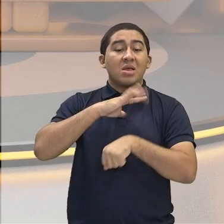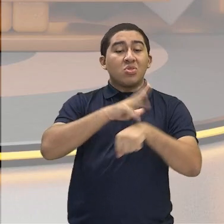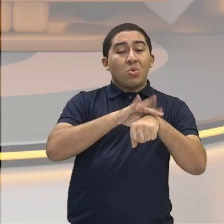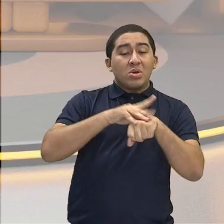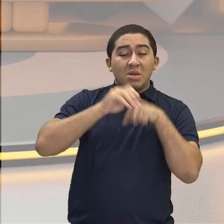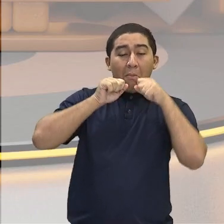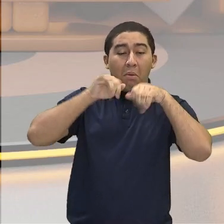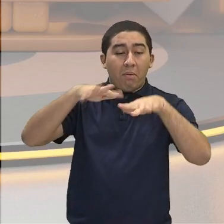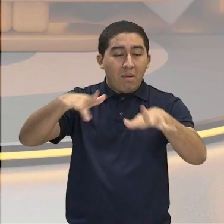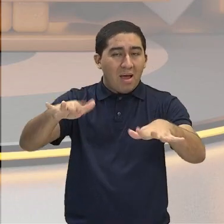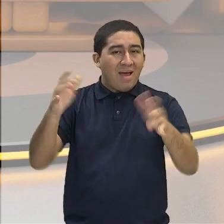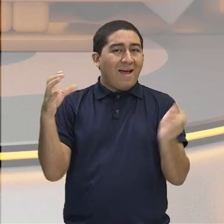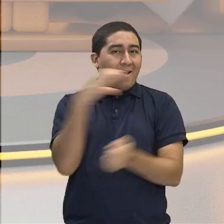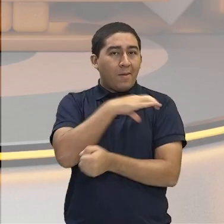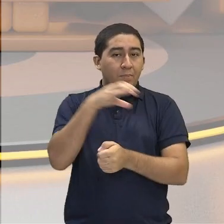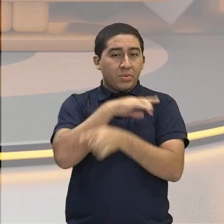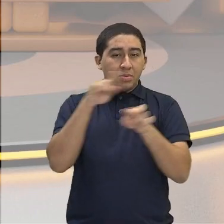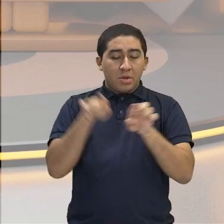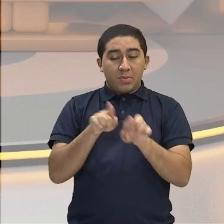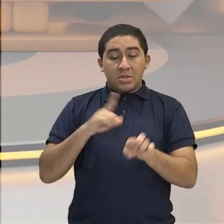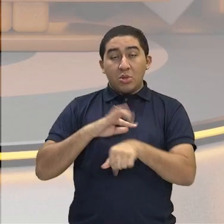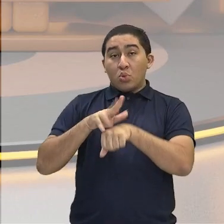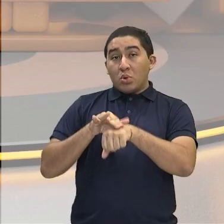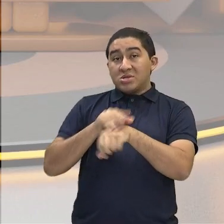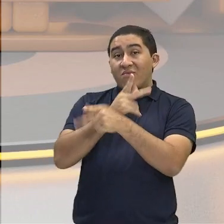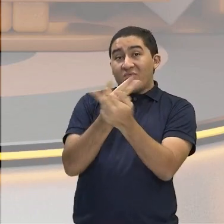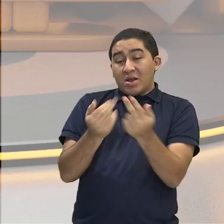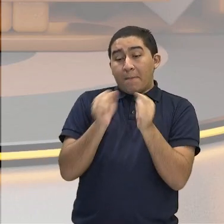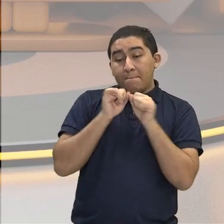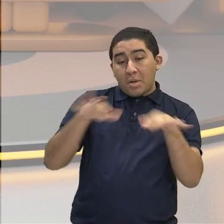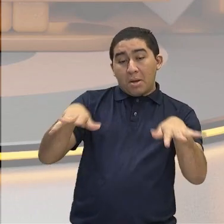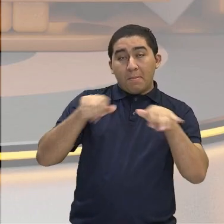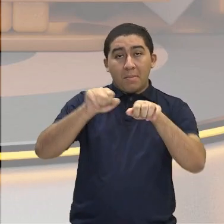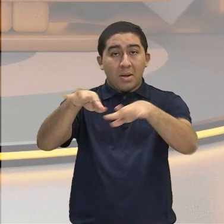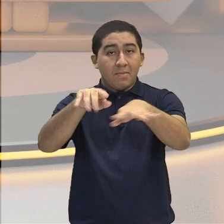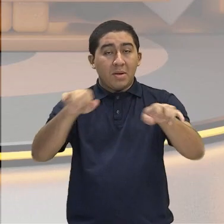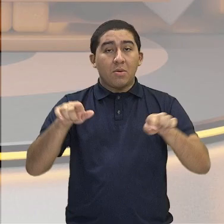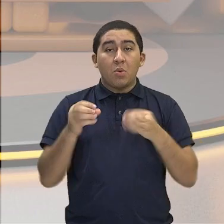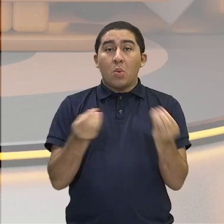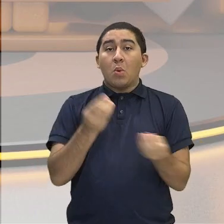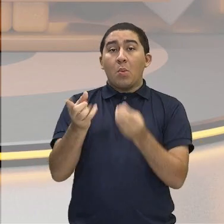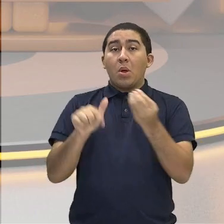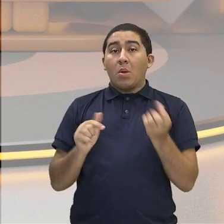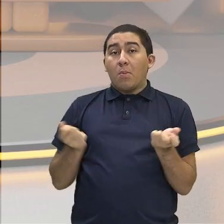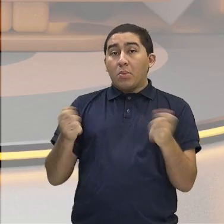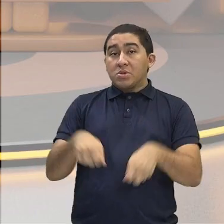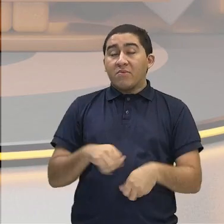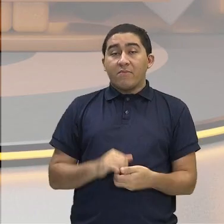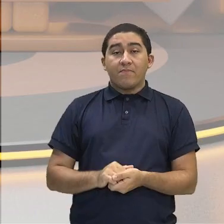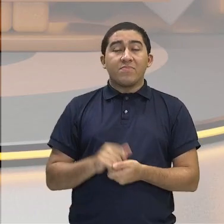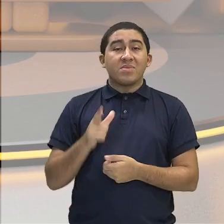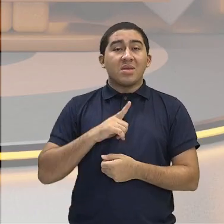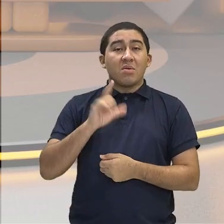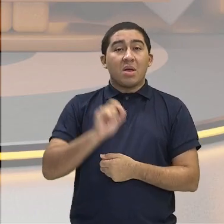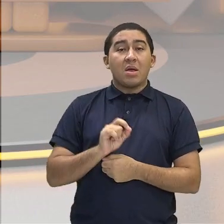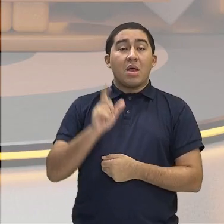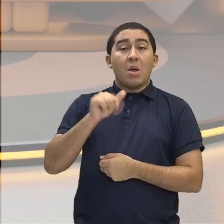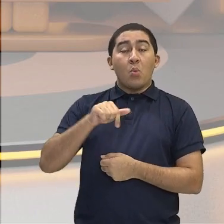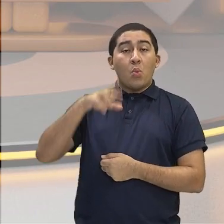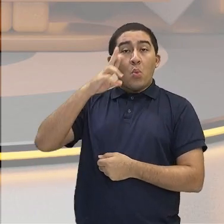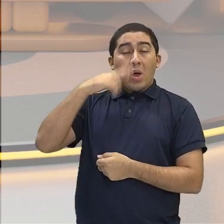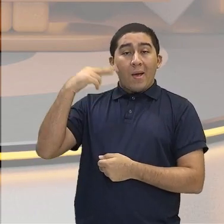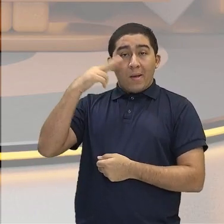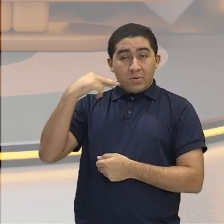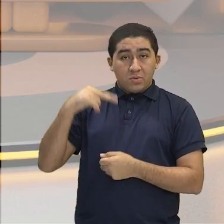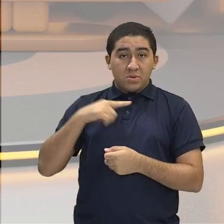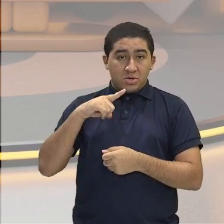a proliferação de doenças, certo? E essas doenças elas eram propagadas pelos ratos, certo?